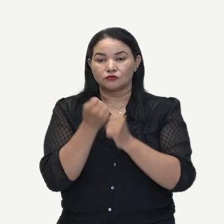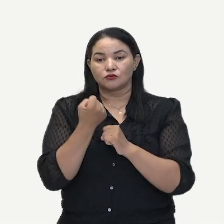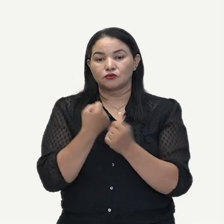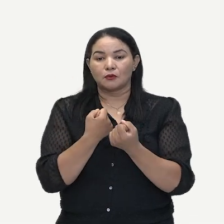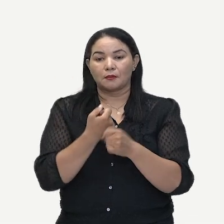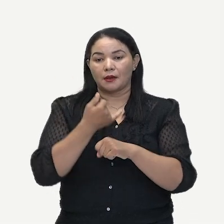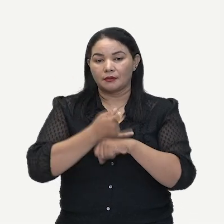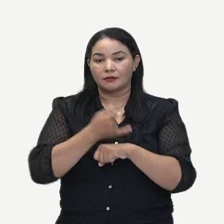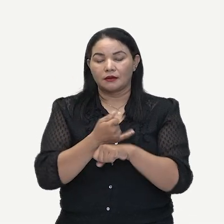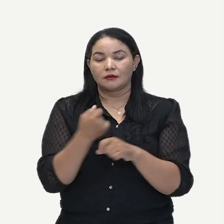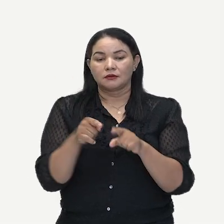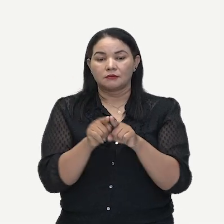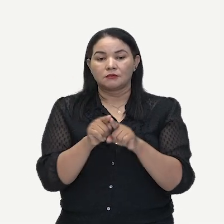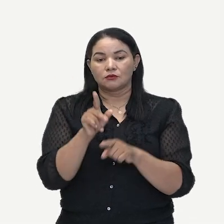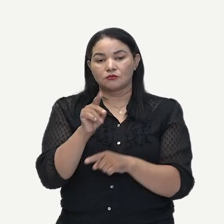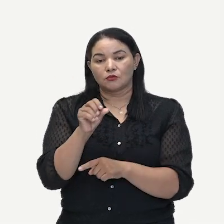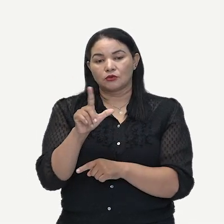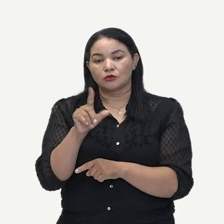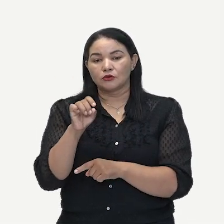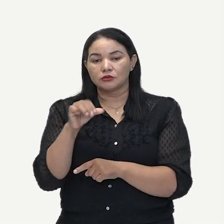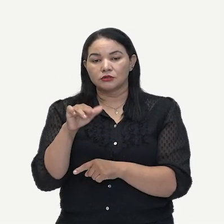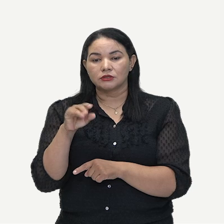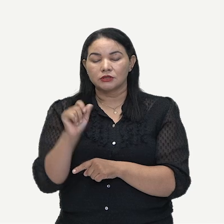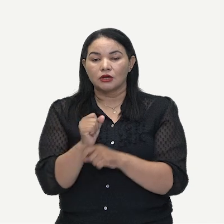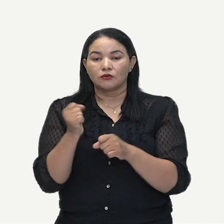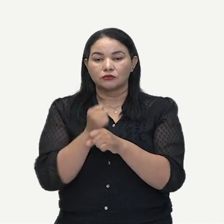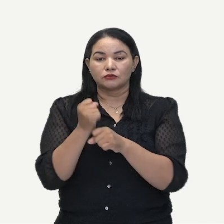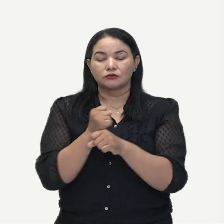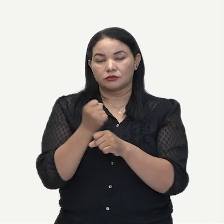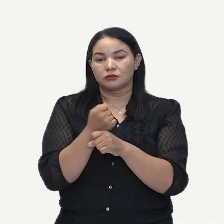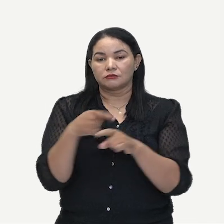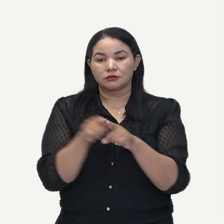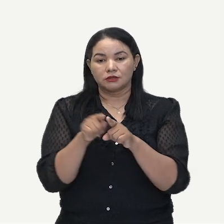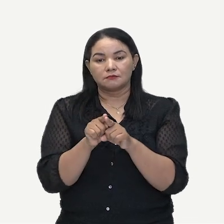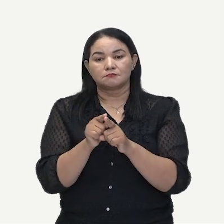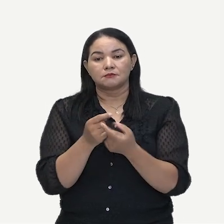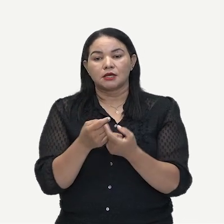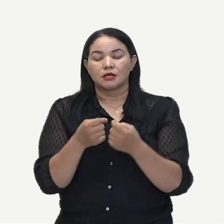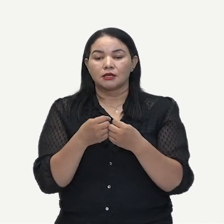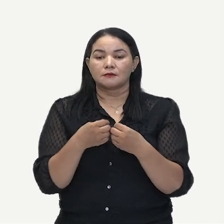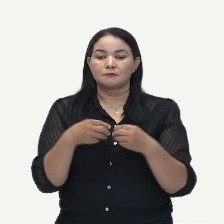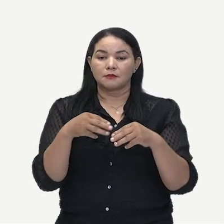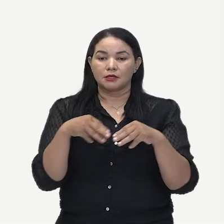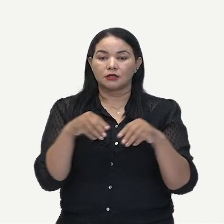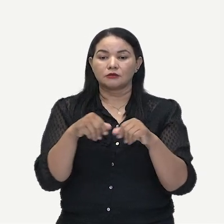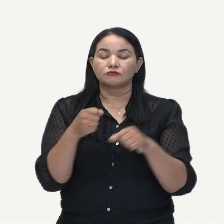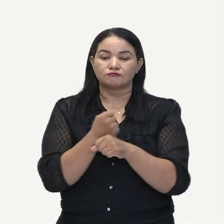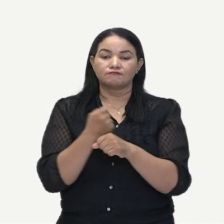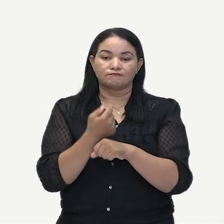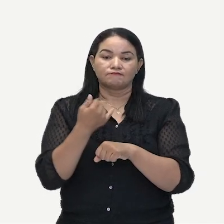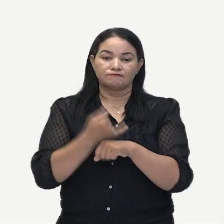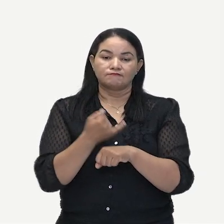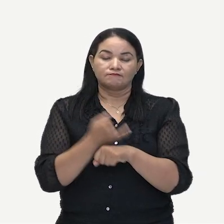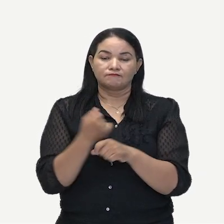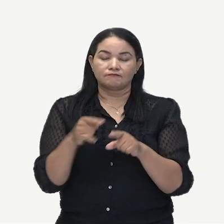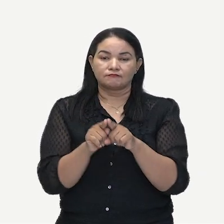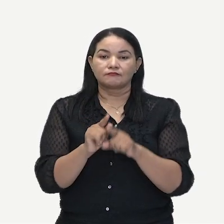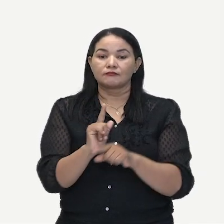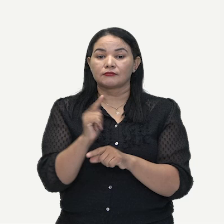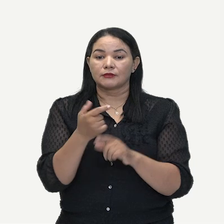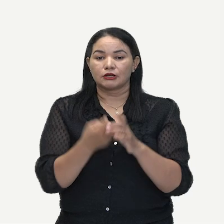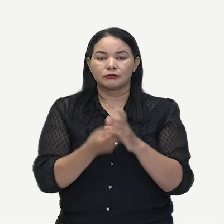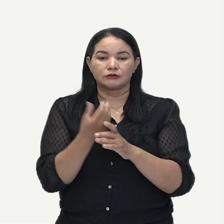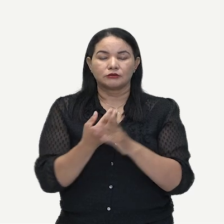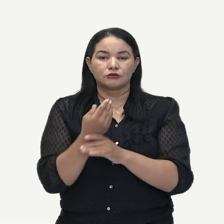a Polônia na indústria da construção naval e também na metalurgia, e com o surgimento, só que o que acontece? Com o